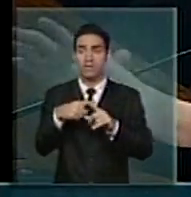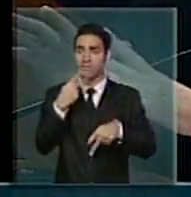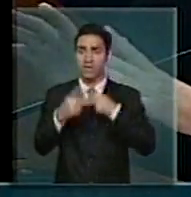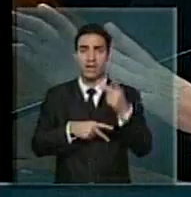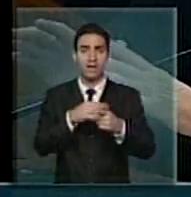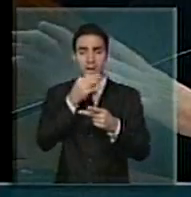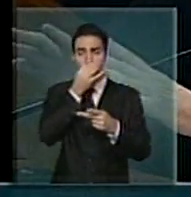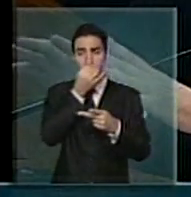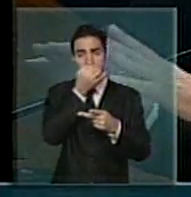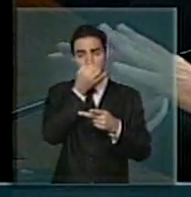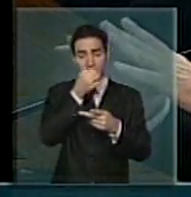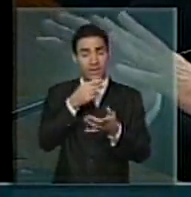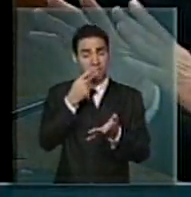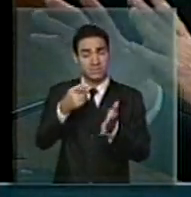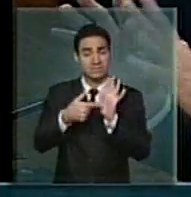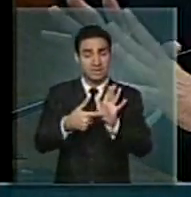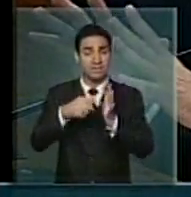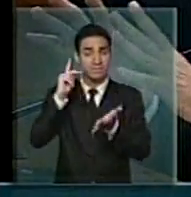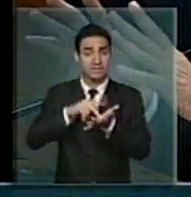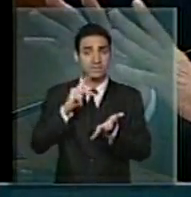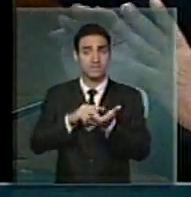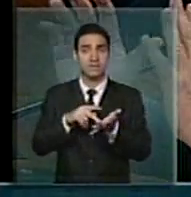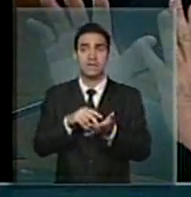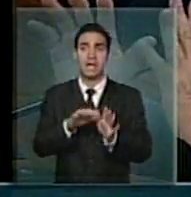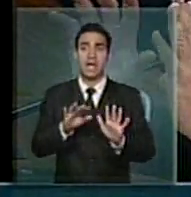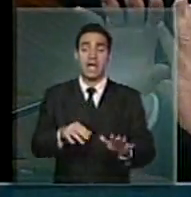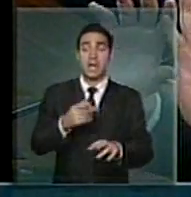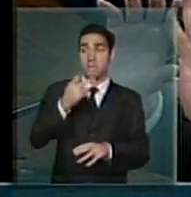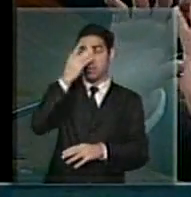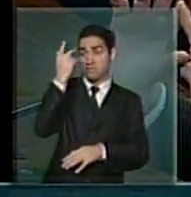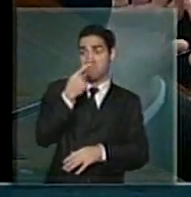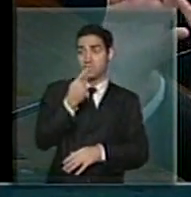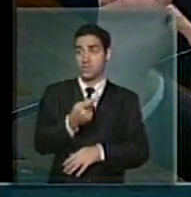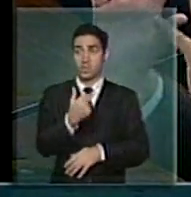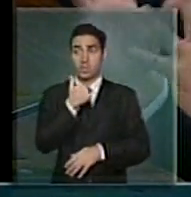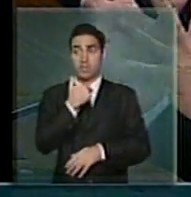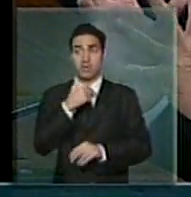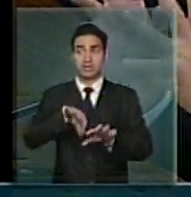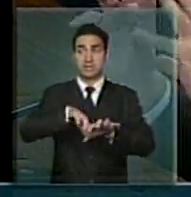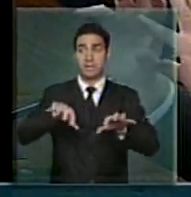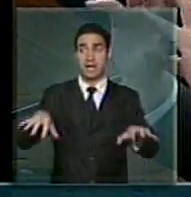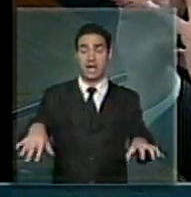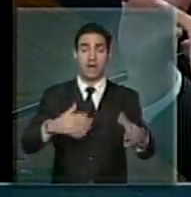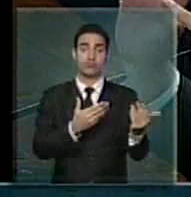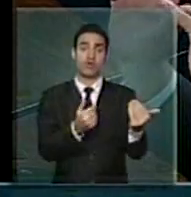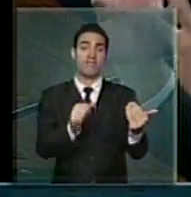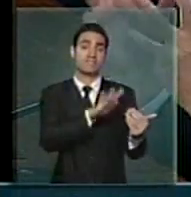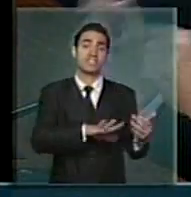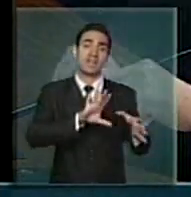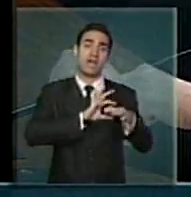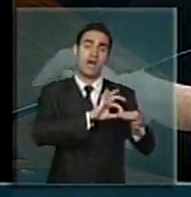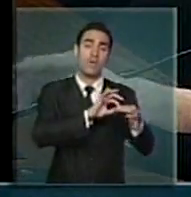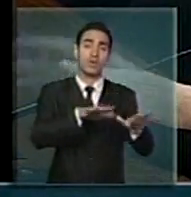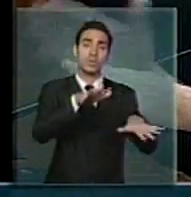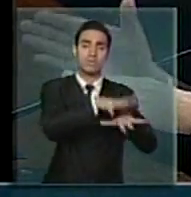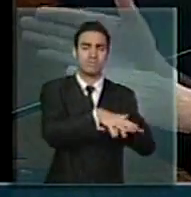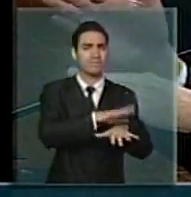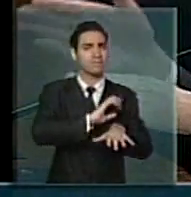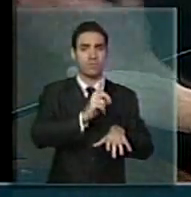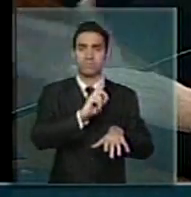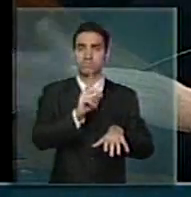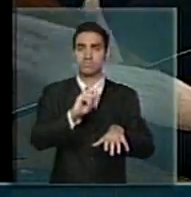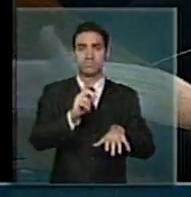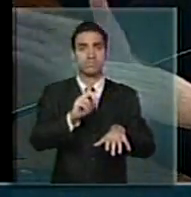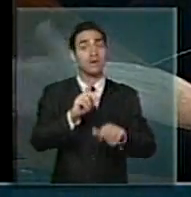fácil é falar, não, espera aí, não devemos separar, não, temos que pensar na juventude como um todo, temos que pensar, não, tem